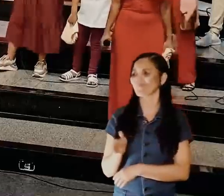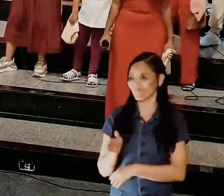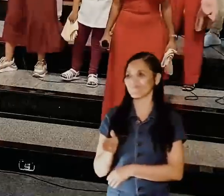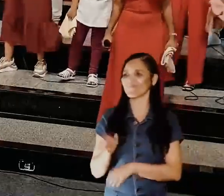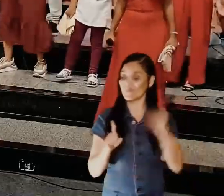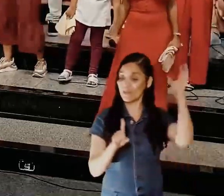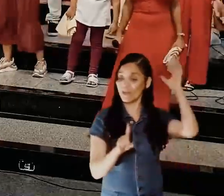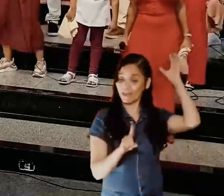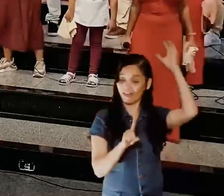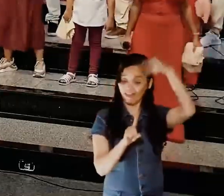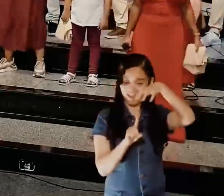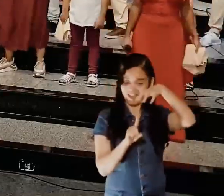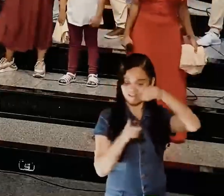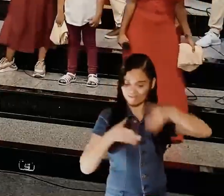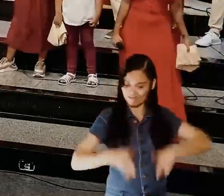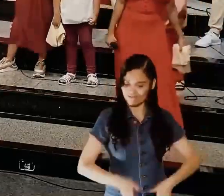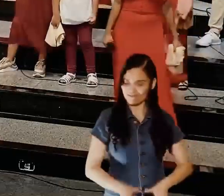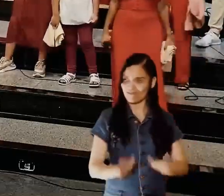nasceu.